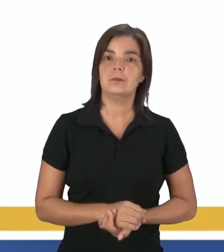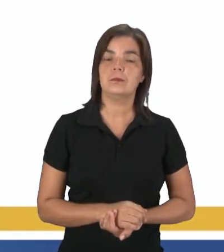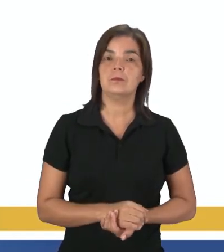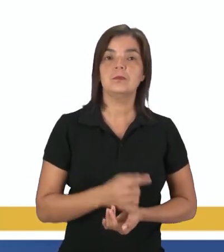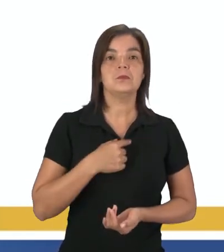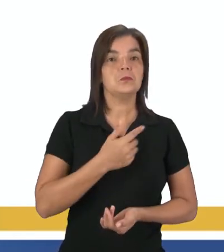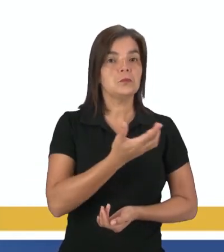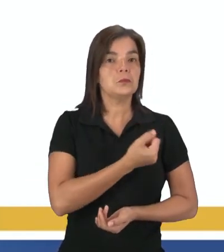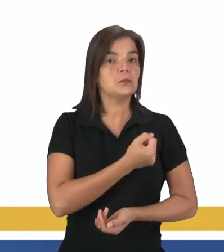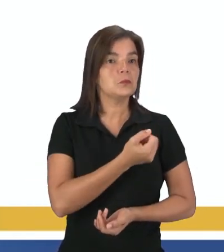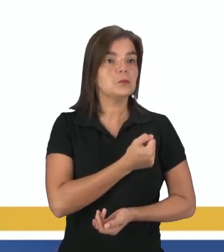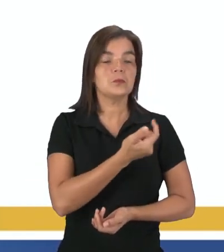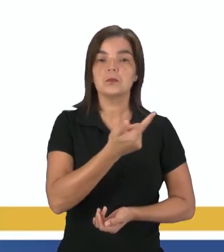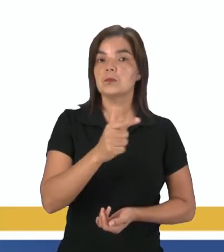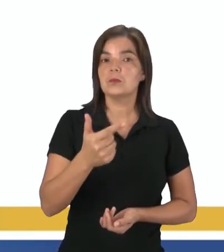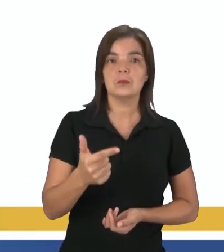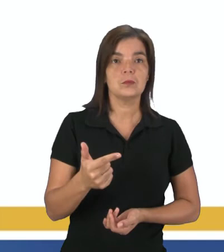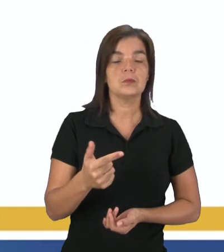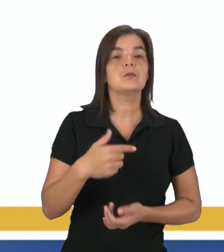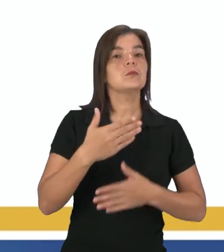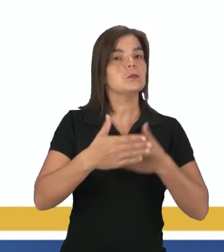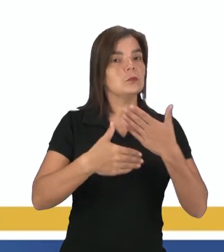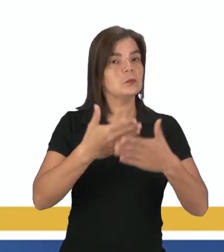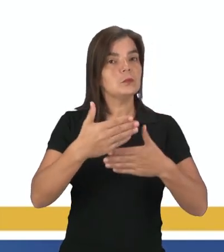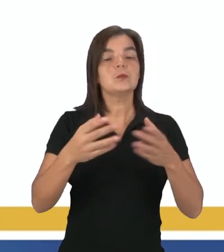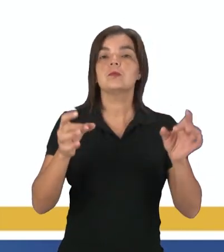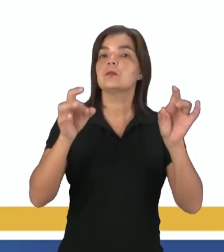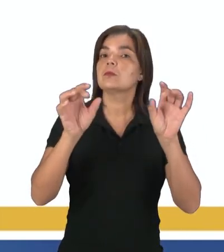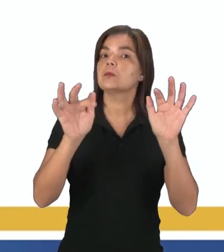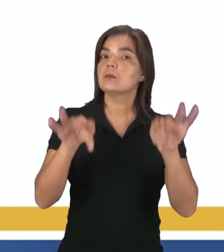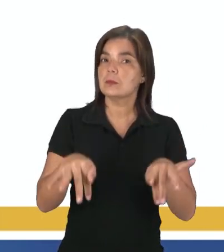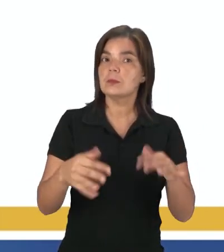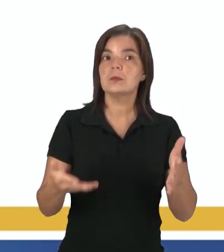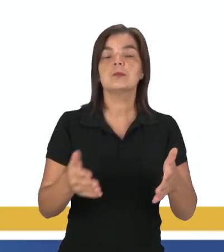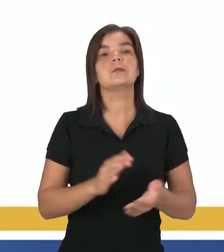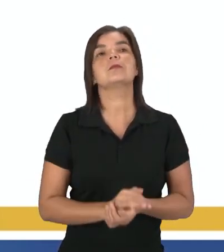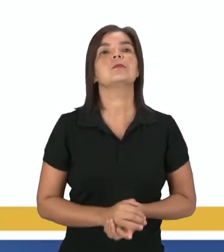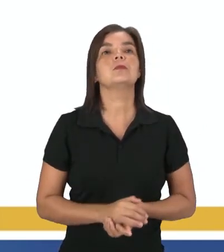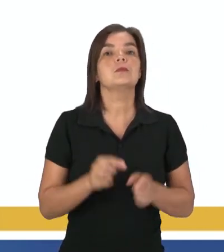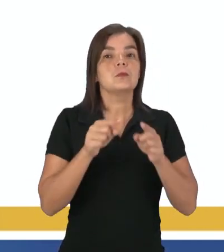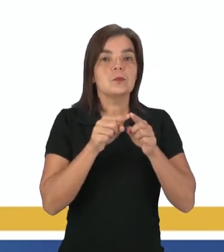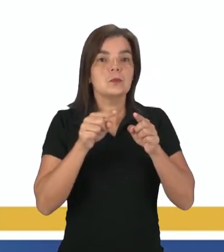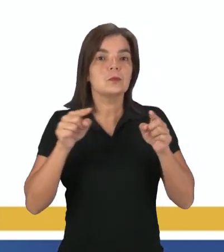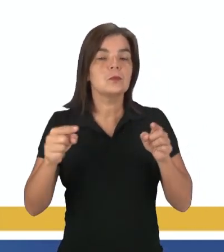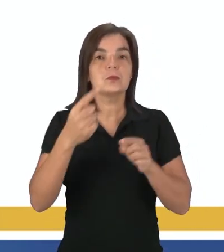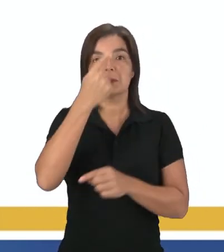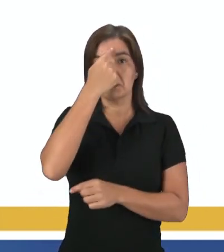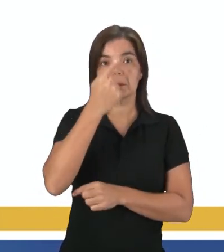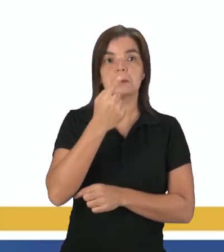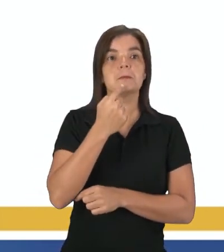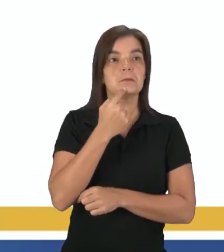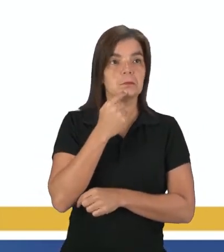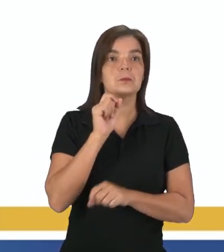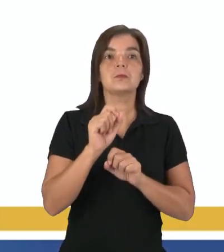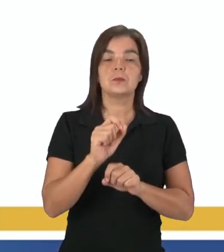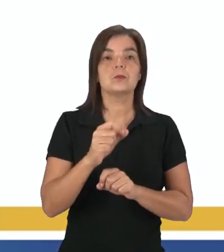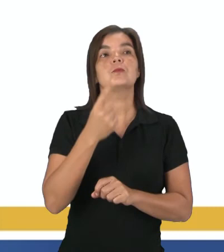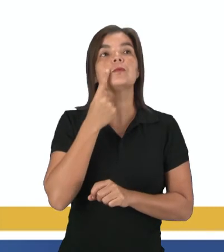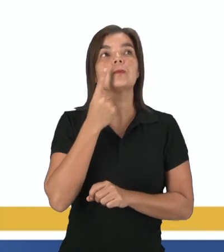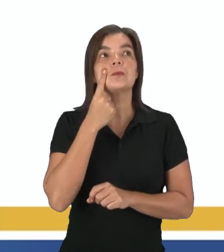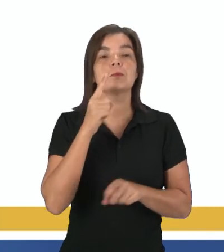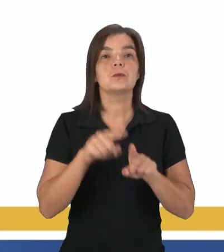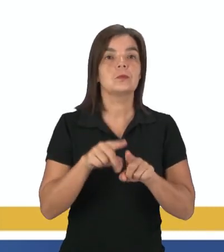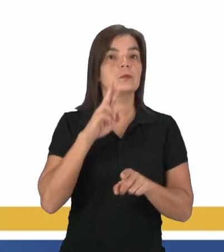Como não há mais números na parte decimal, o processo está concluído. Ao nos distanciarmos da imagem, é possível observar o resultado